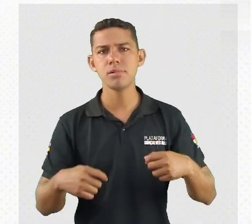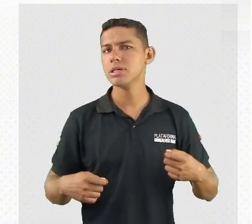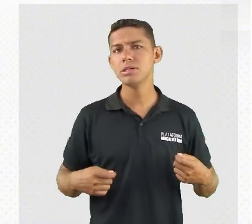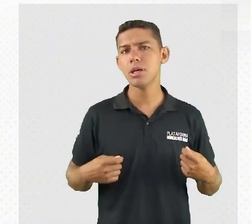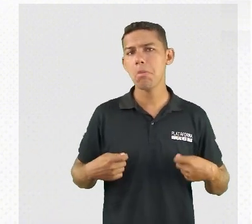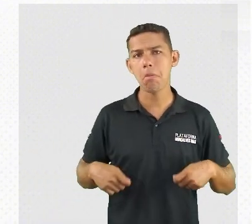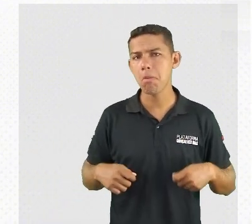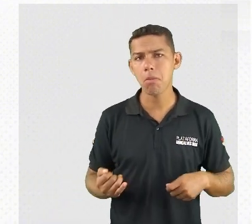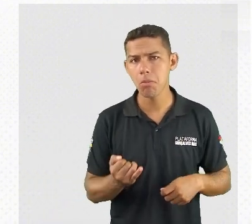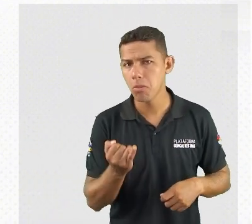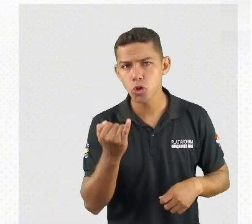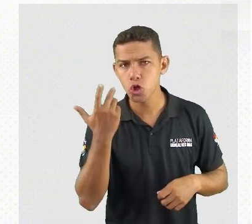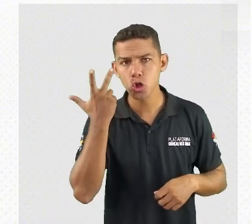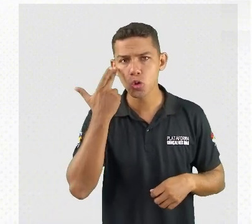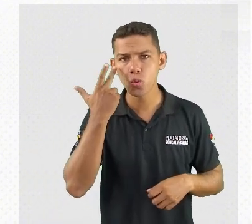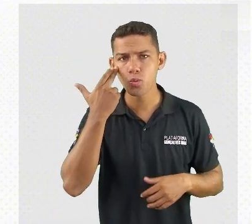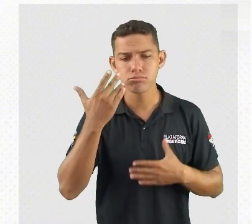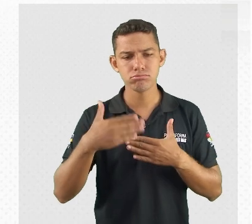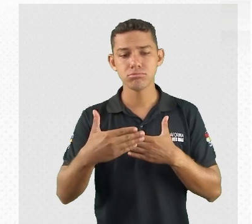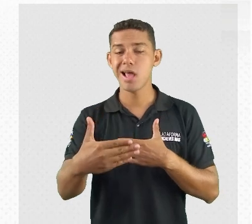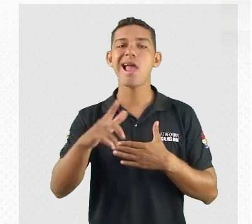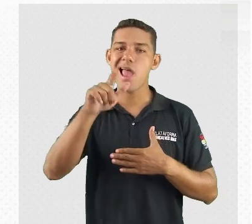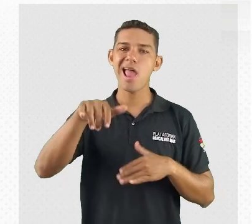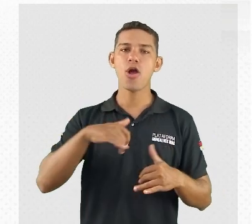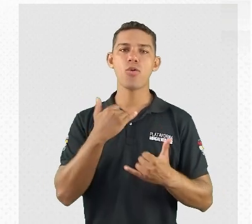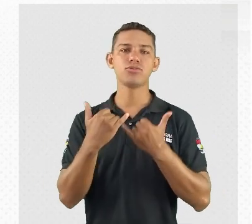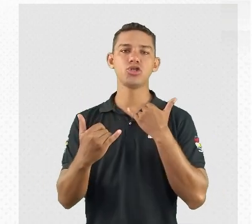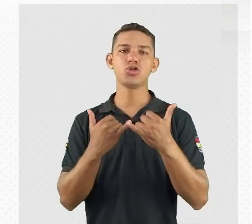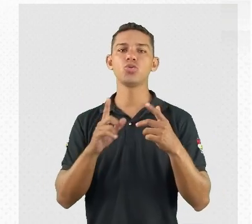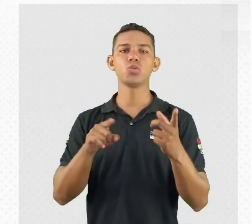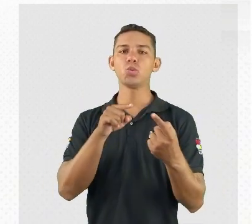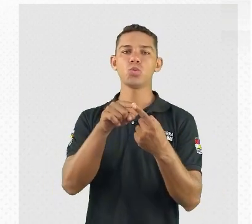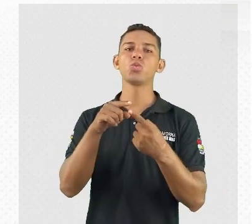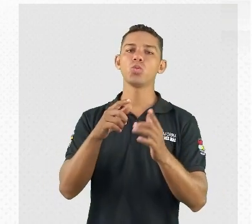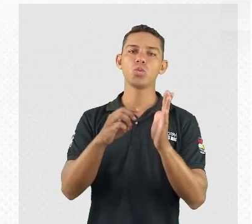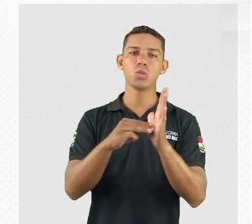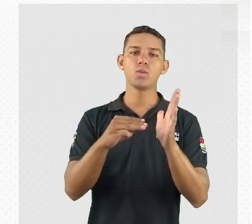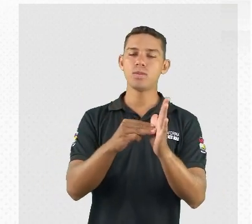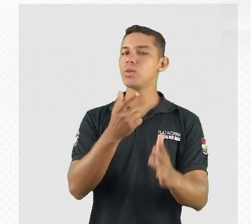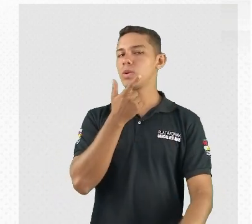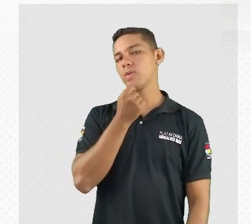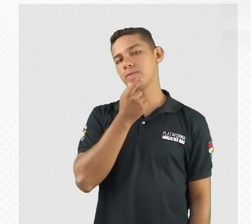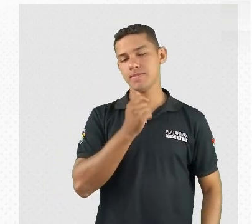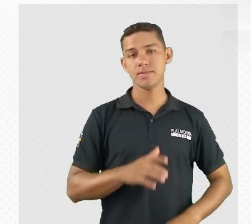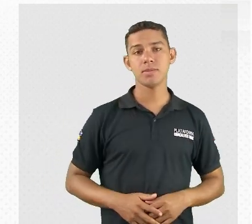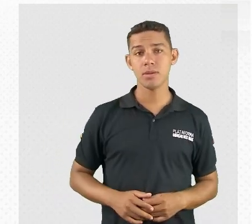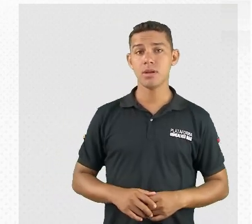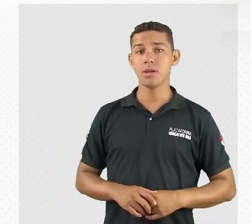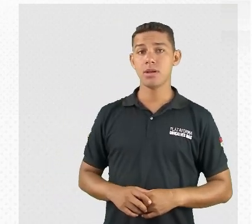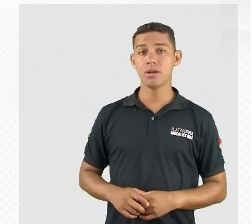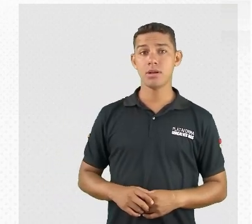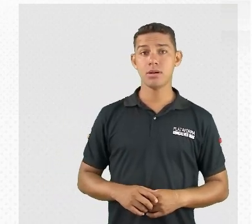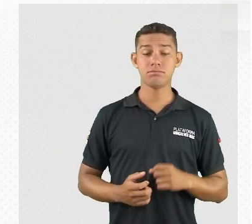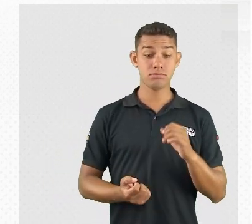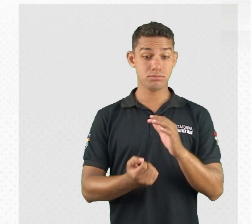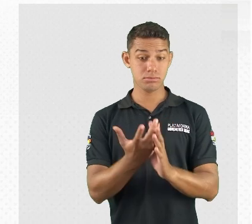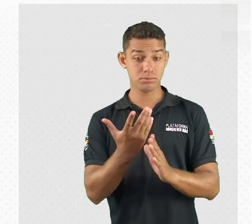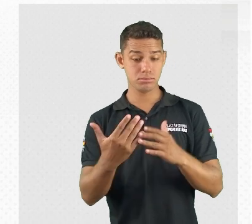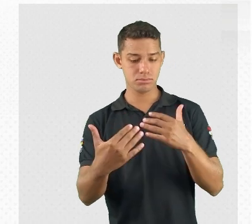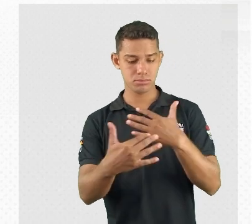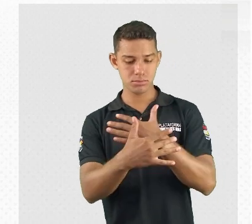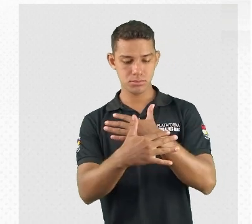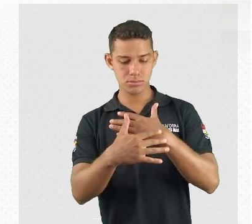necessariamente, porque essa é a finalidade do homem, né? E a origem do Estado, a origem da polis, né,